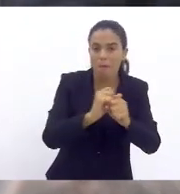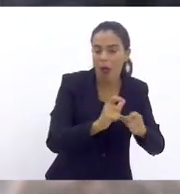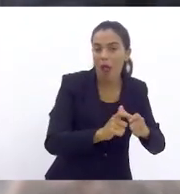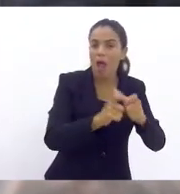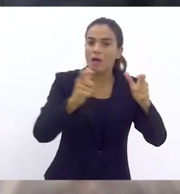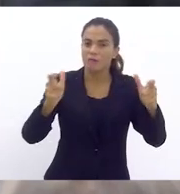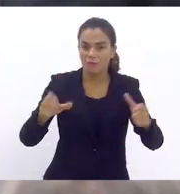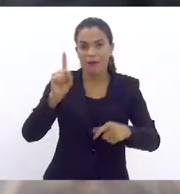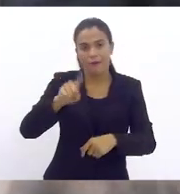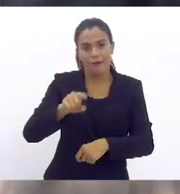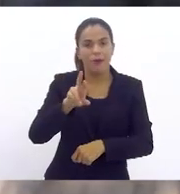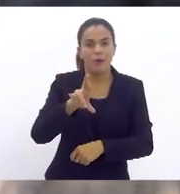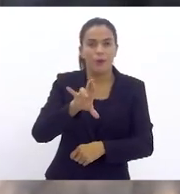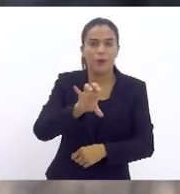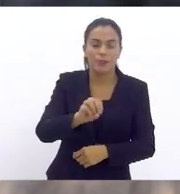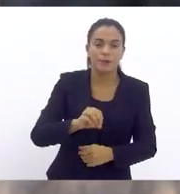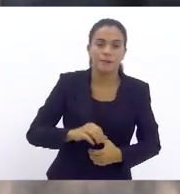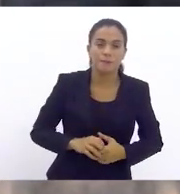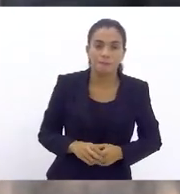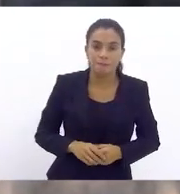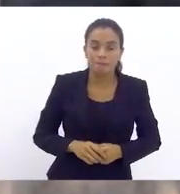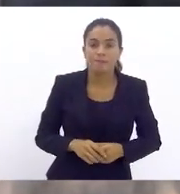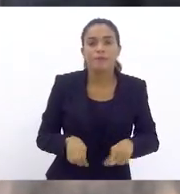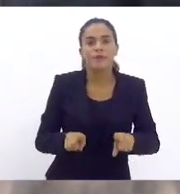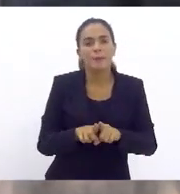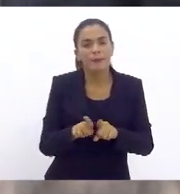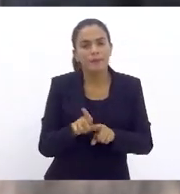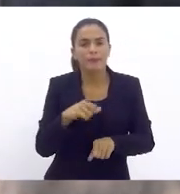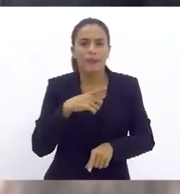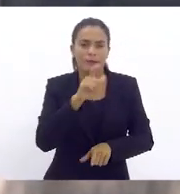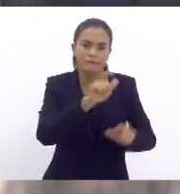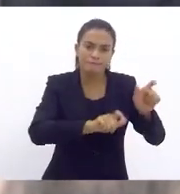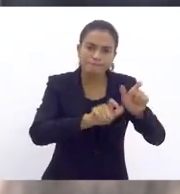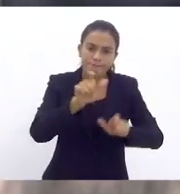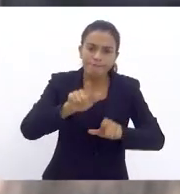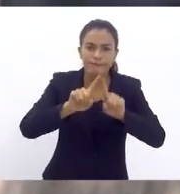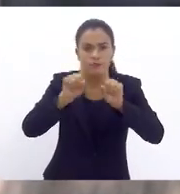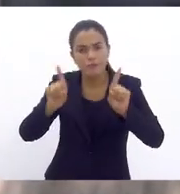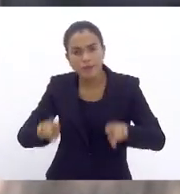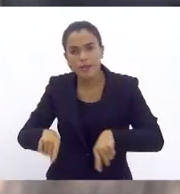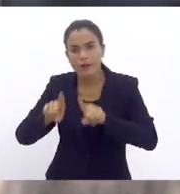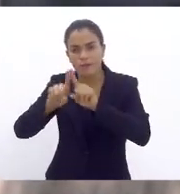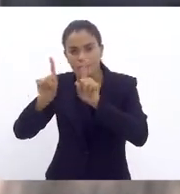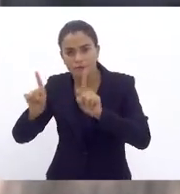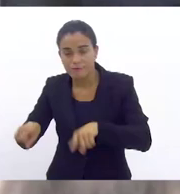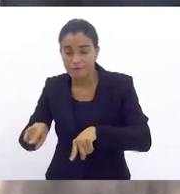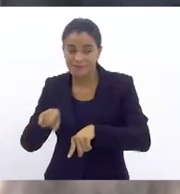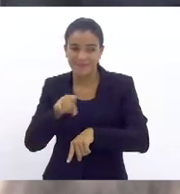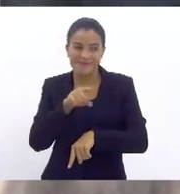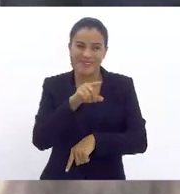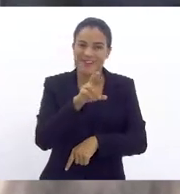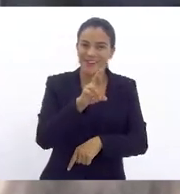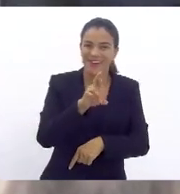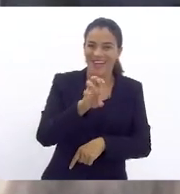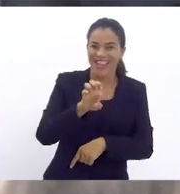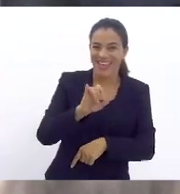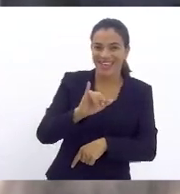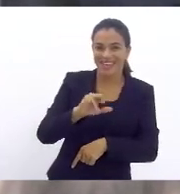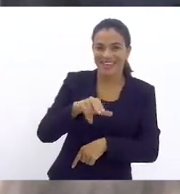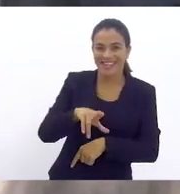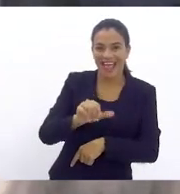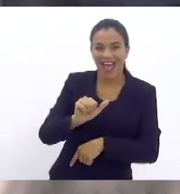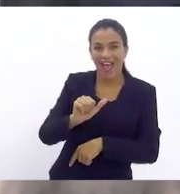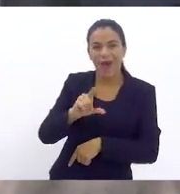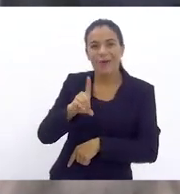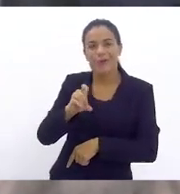certeza você tem produtores o Reinaldo Guimarães já respondendo a ele traz uma dimensão